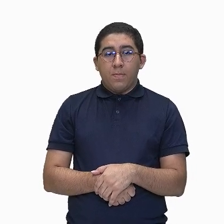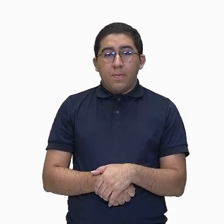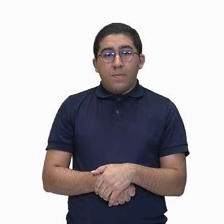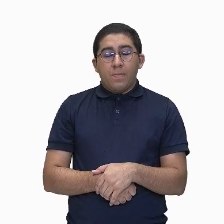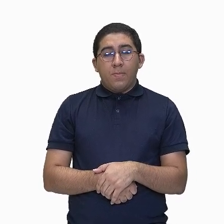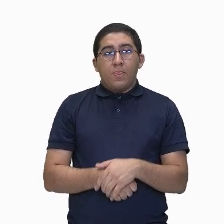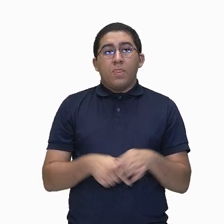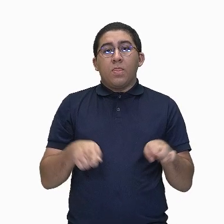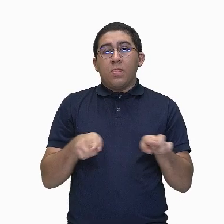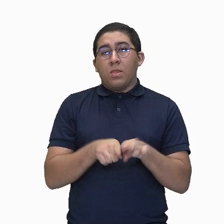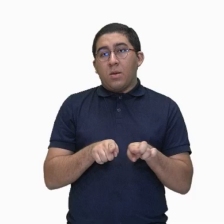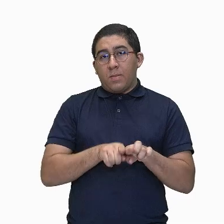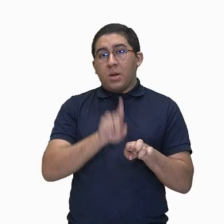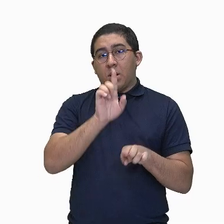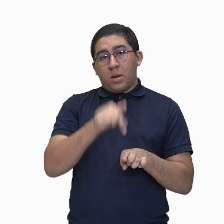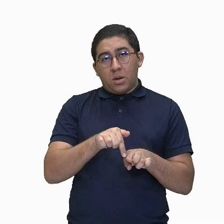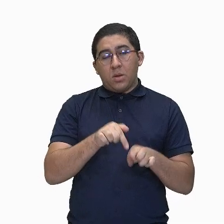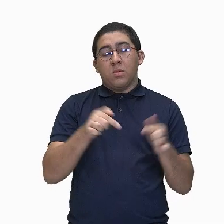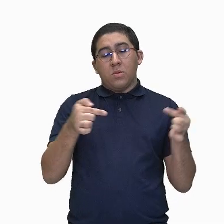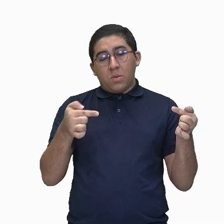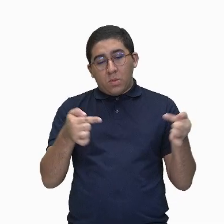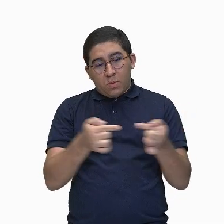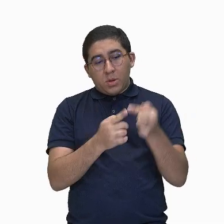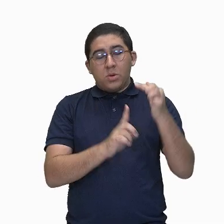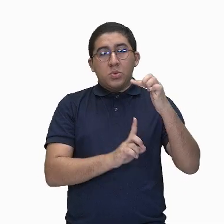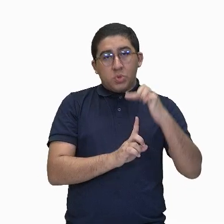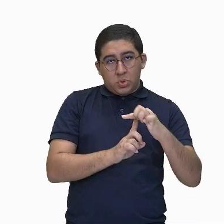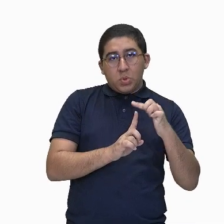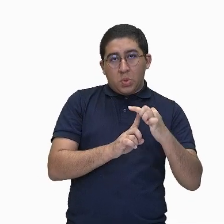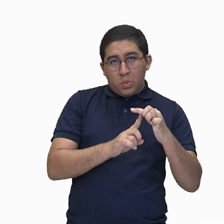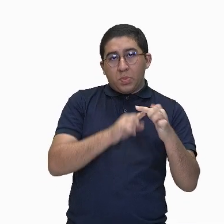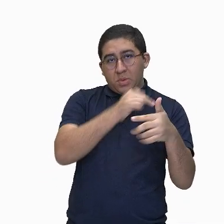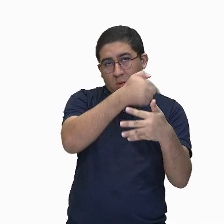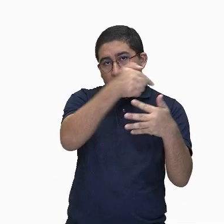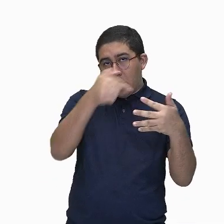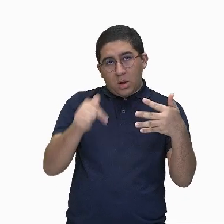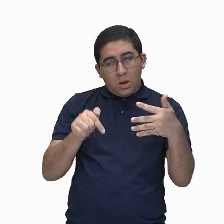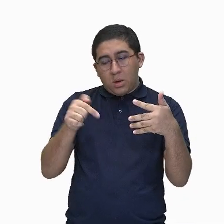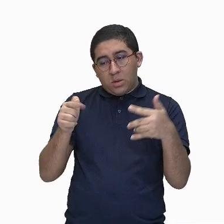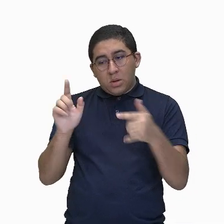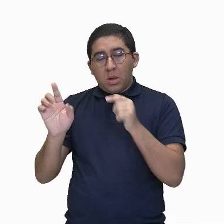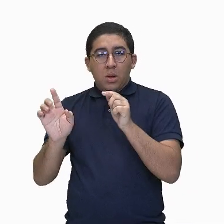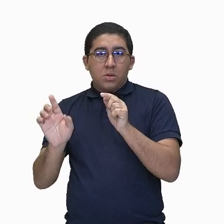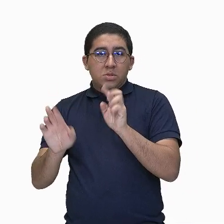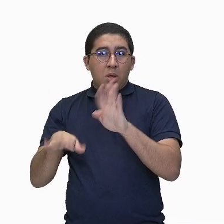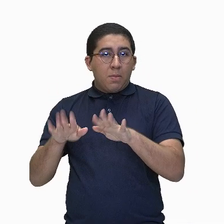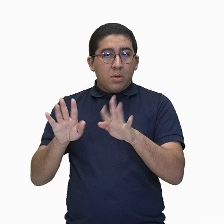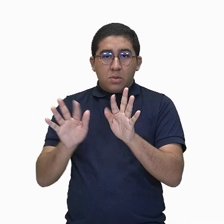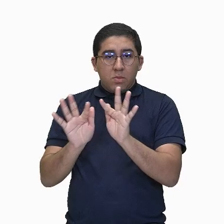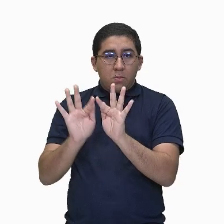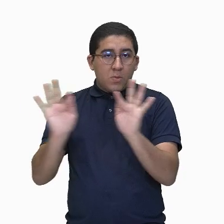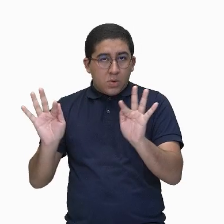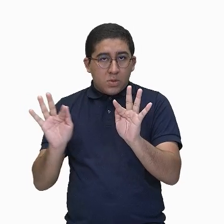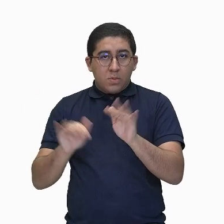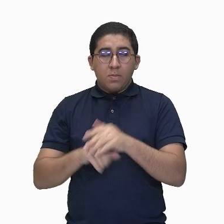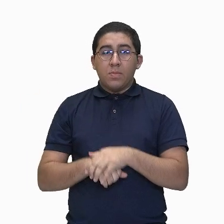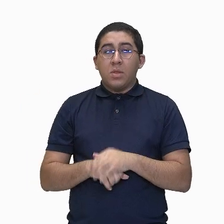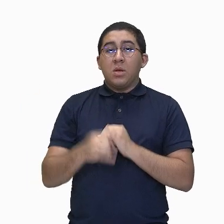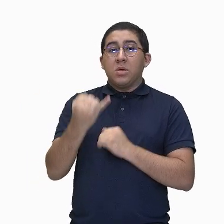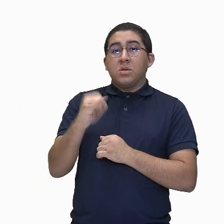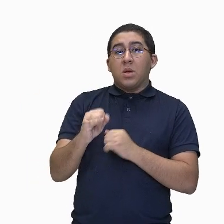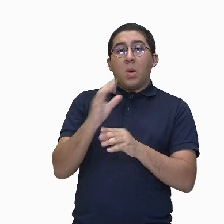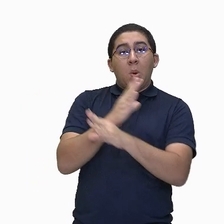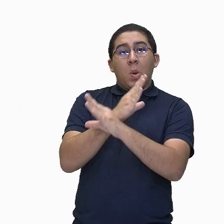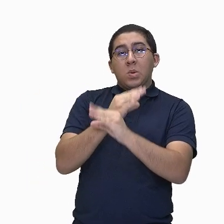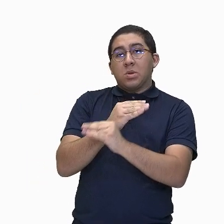orações serão classificadas. Agora, quando não há a presença da conjunção na oração,